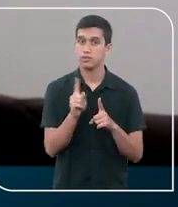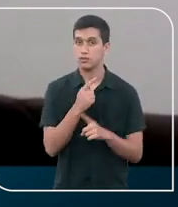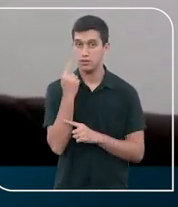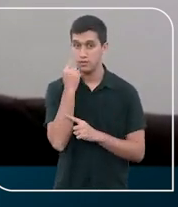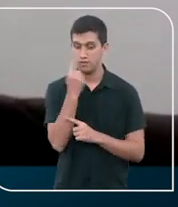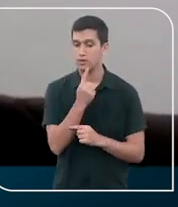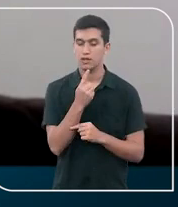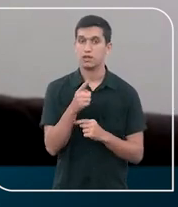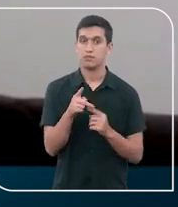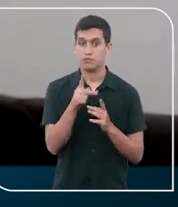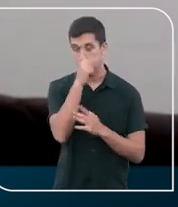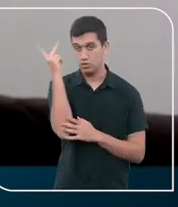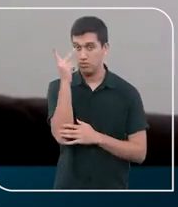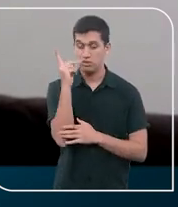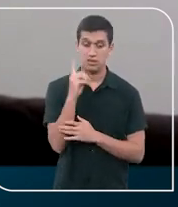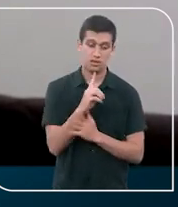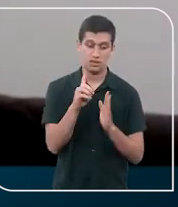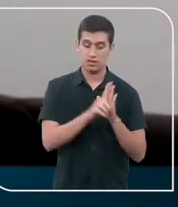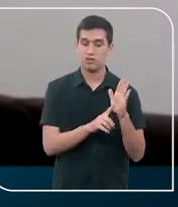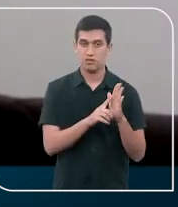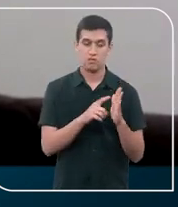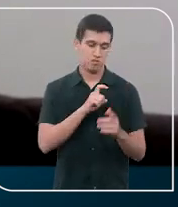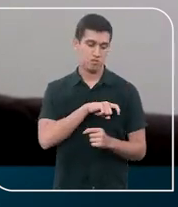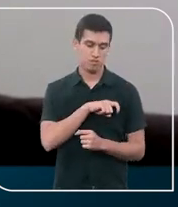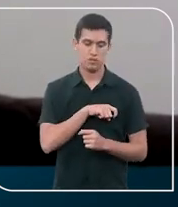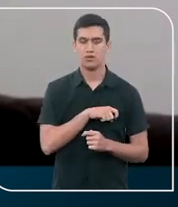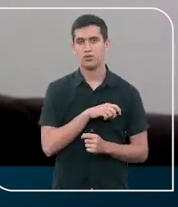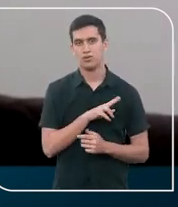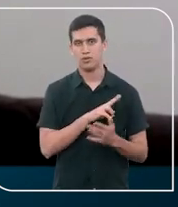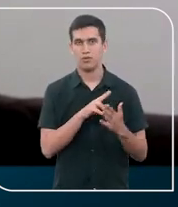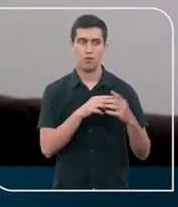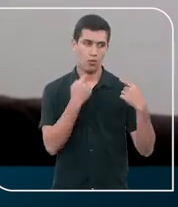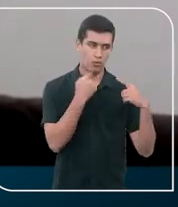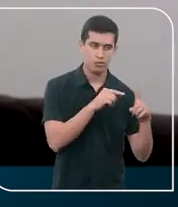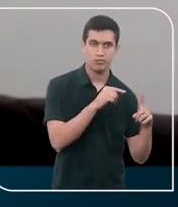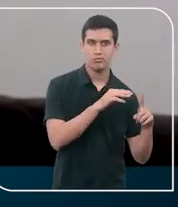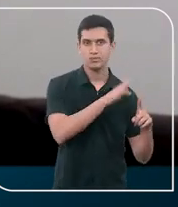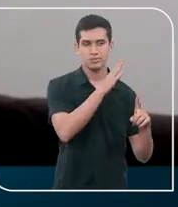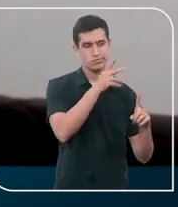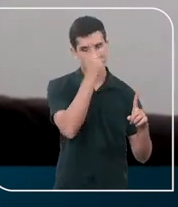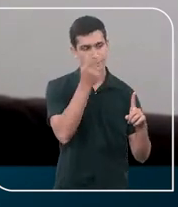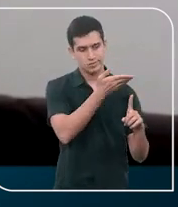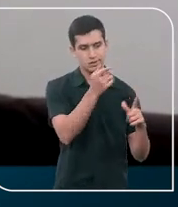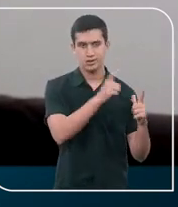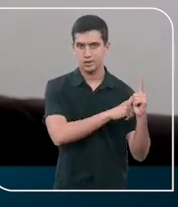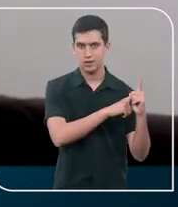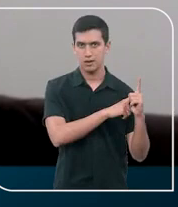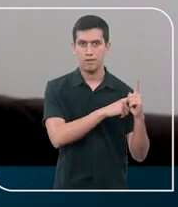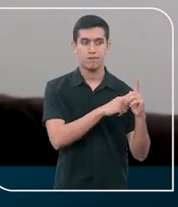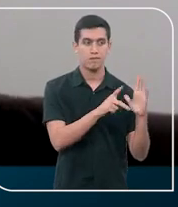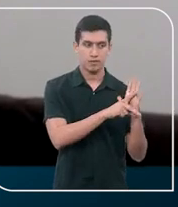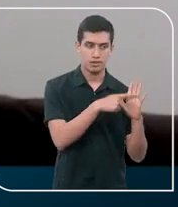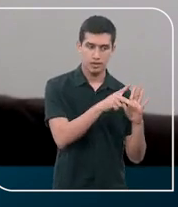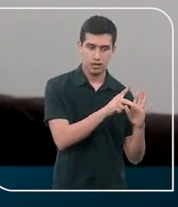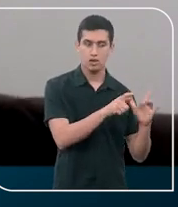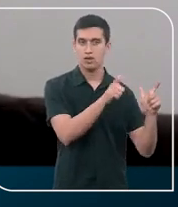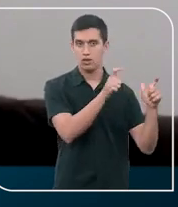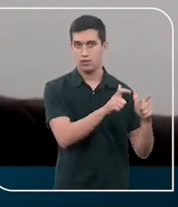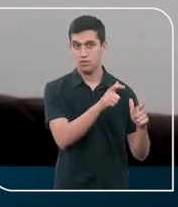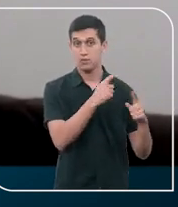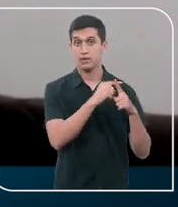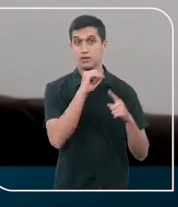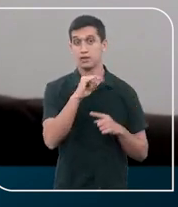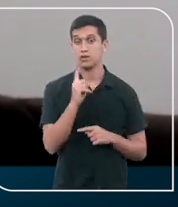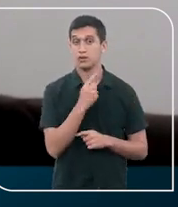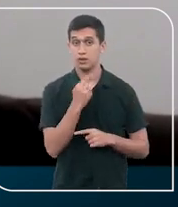abuso de direito, efetivamente, contra os inadimplentes, sobre a sua propriedade. Porque se nós estamos falando que